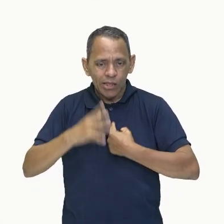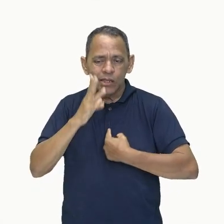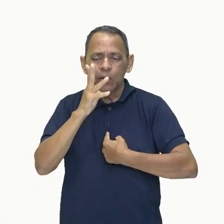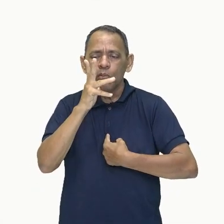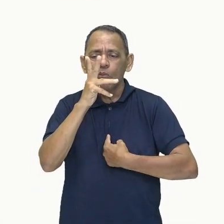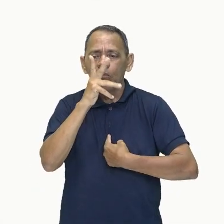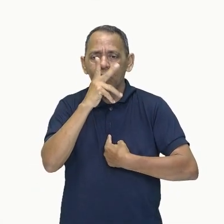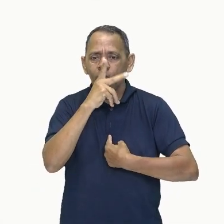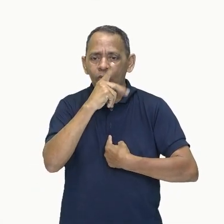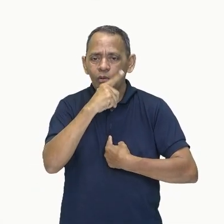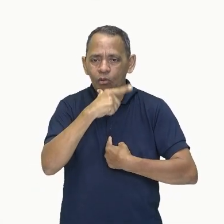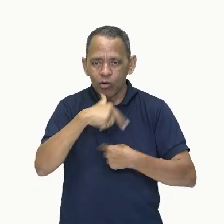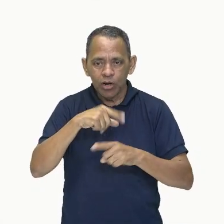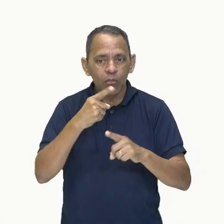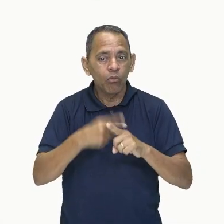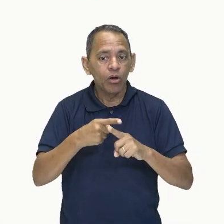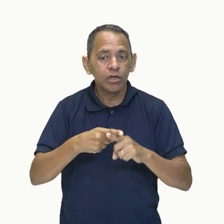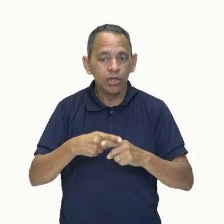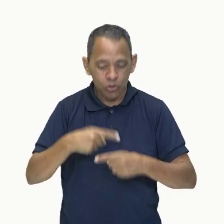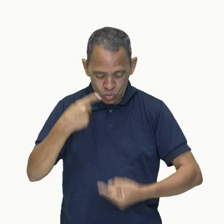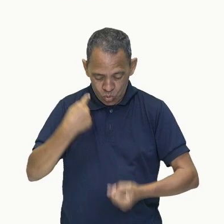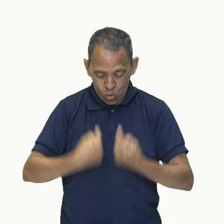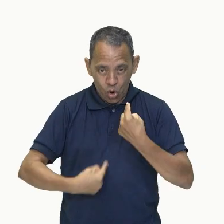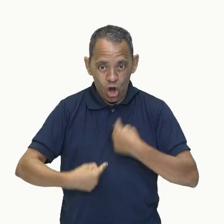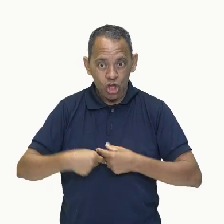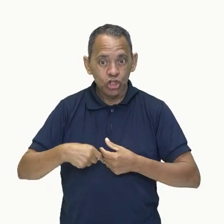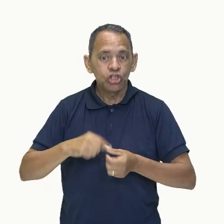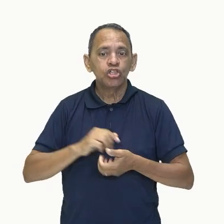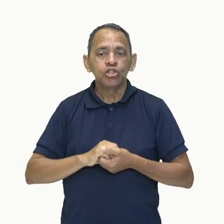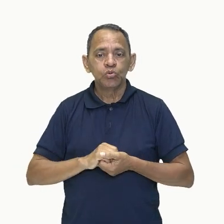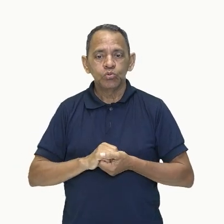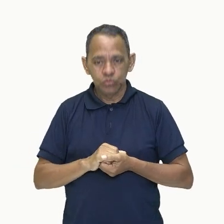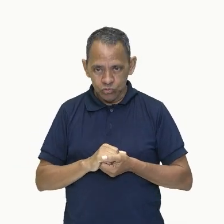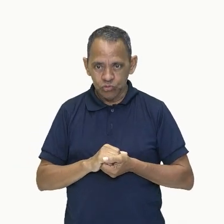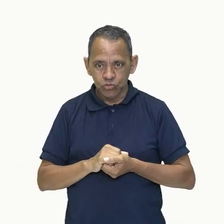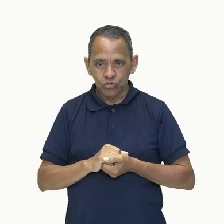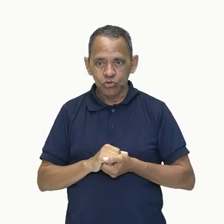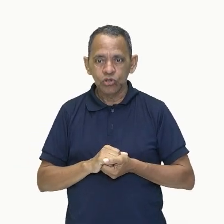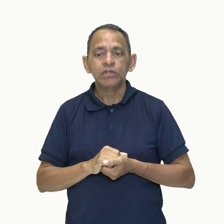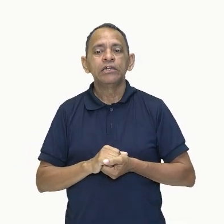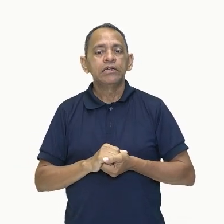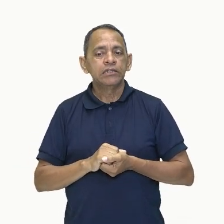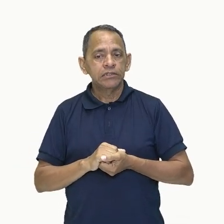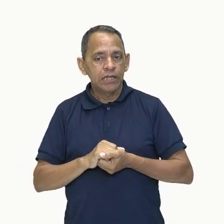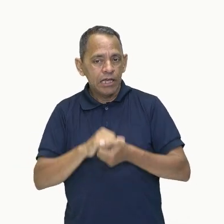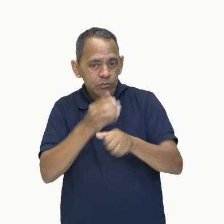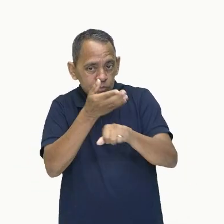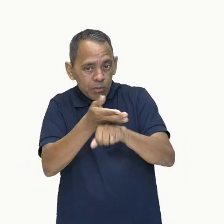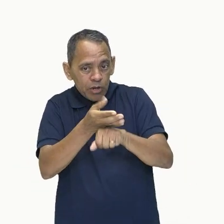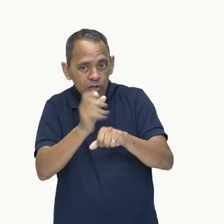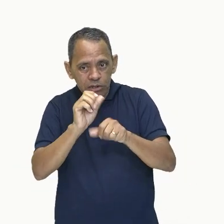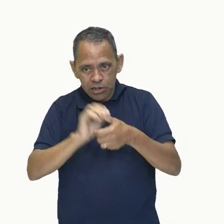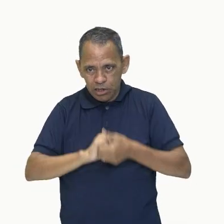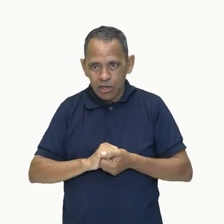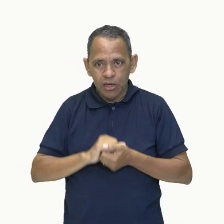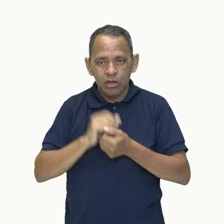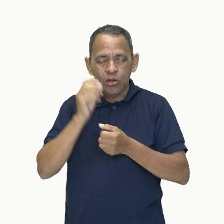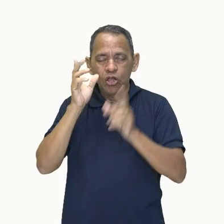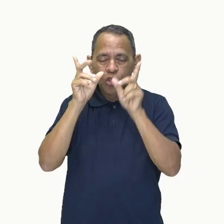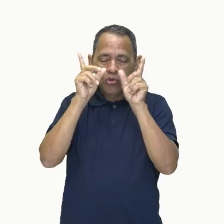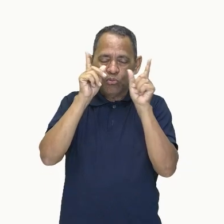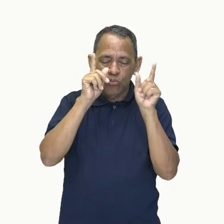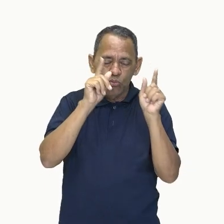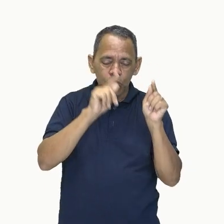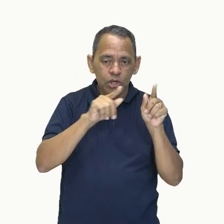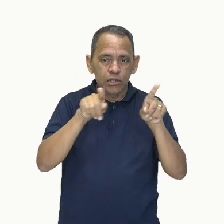ele está se preparando para dormir. Então, dessa forma, o que acontece? A digestão ela diminui à medida